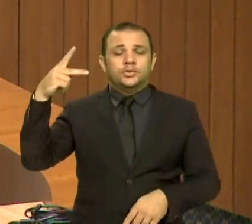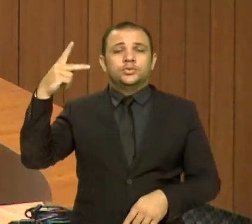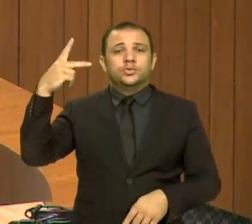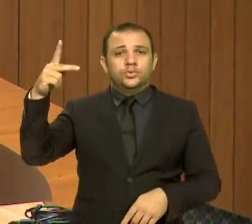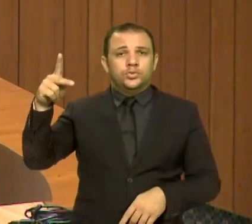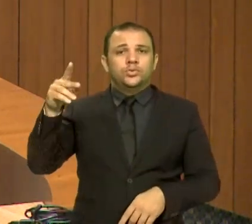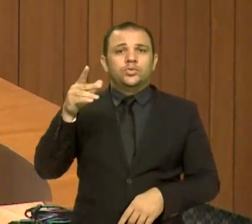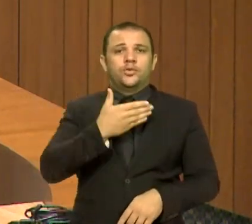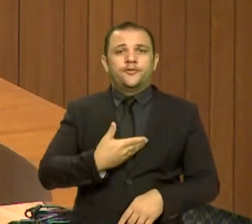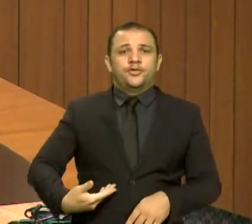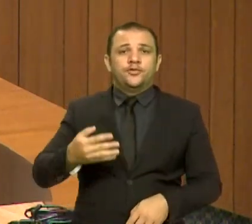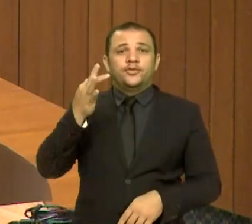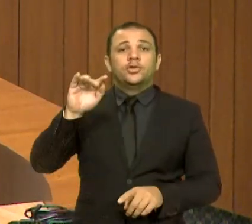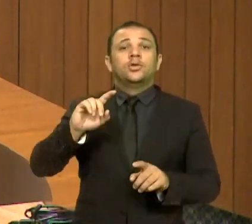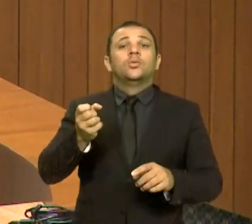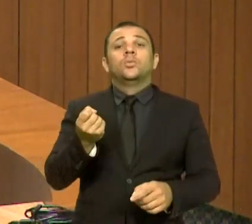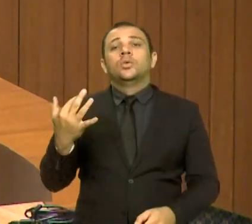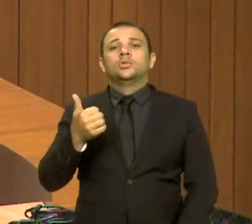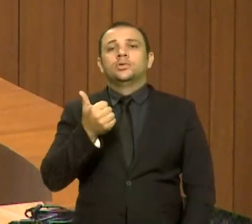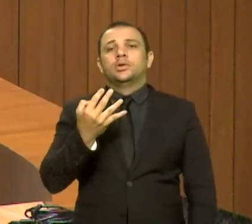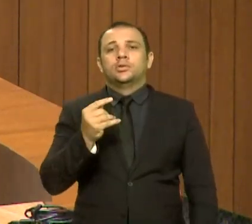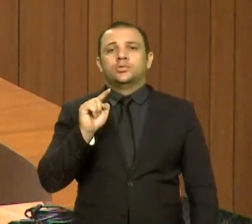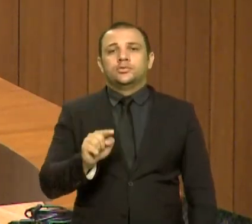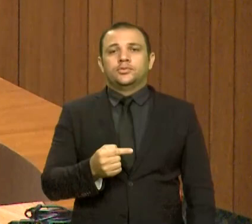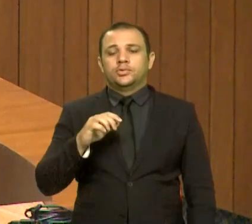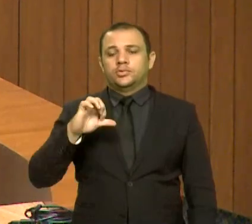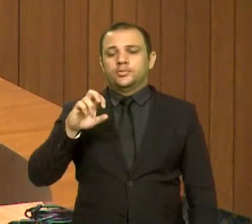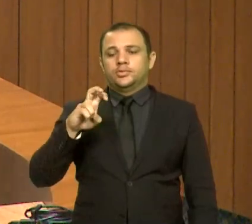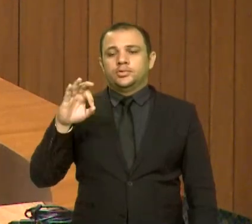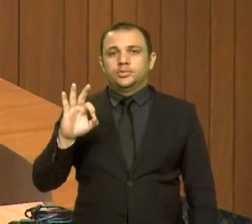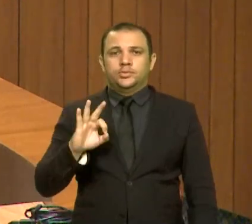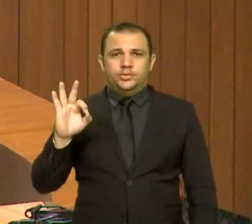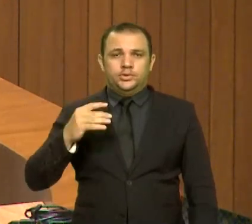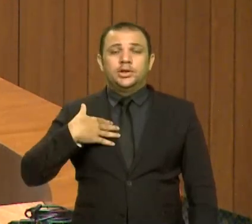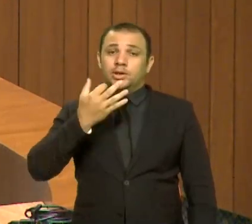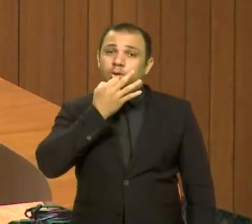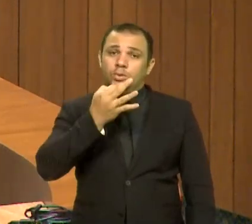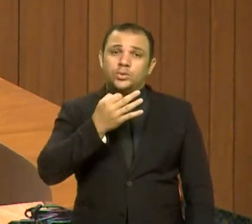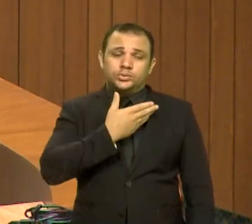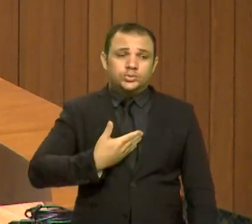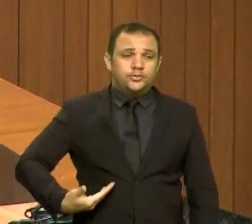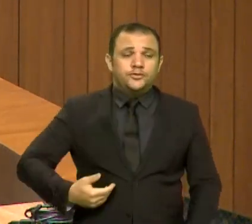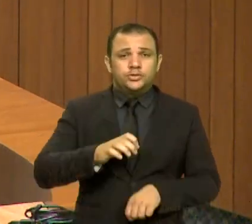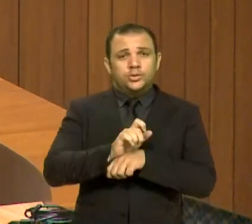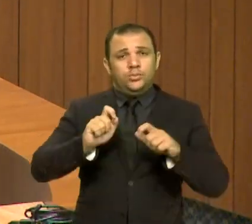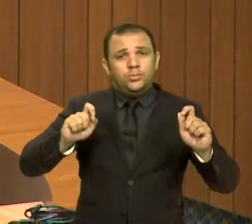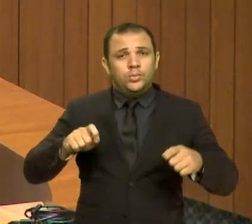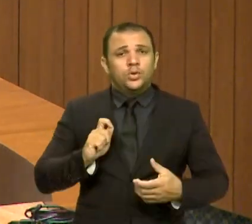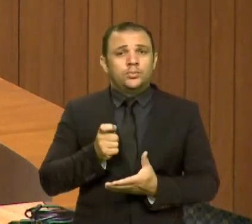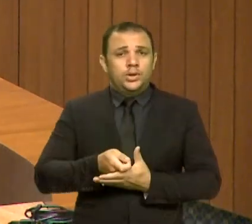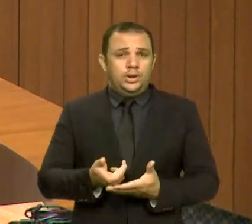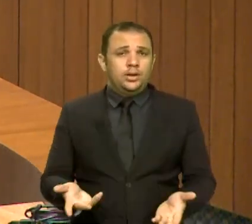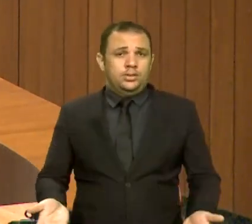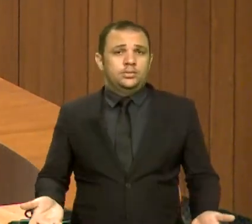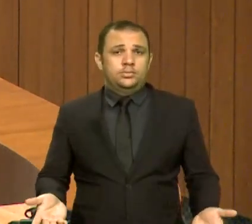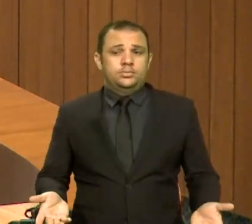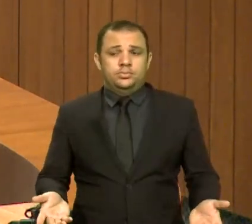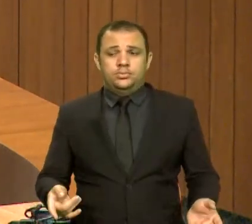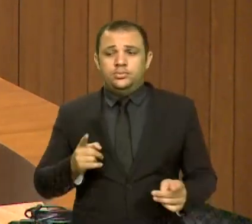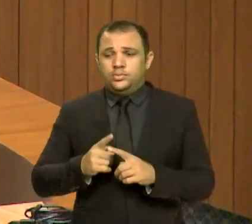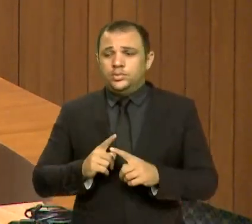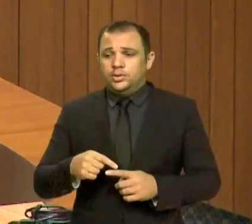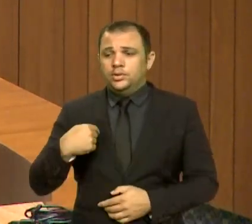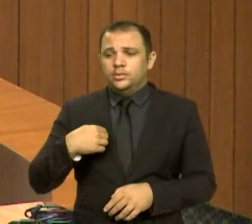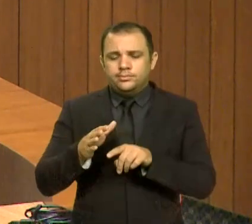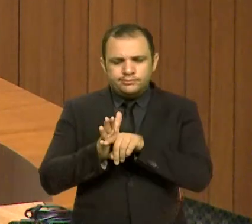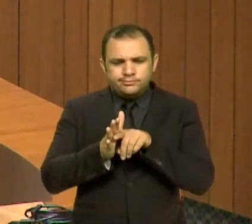14,95%, o que é um reajuste que eu acredito que o governo do estado tem condições de arcar com essa conta. Afinal de contas, eu fiquei estudando